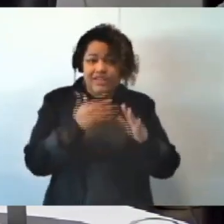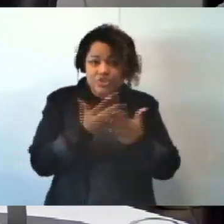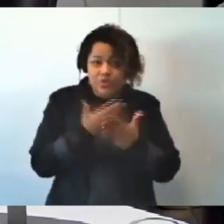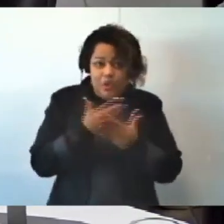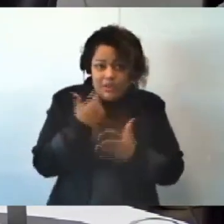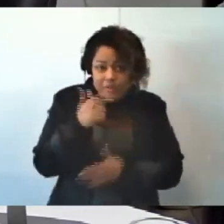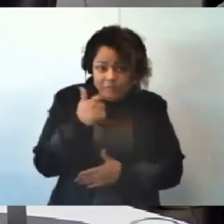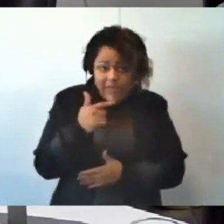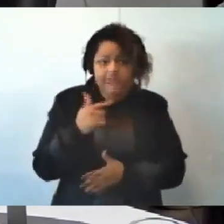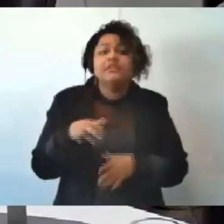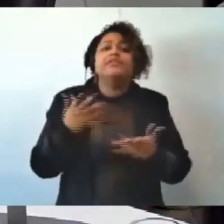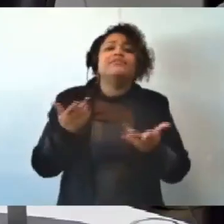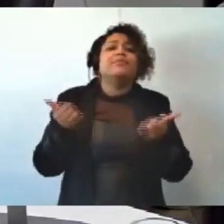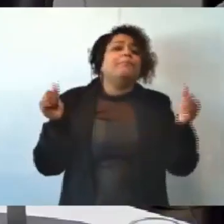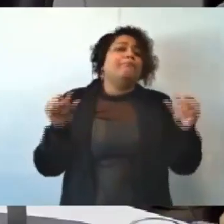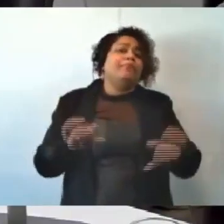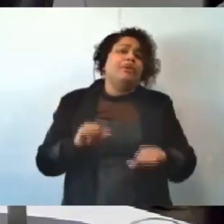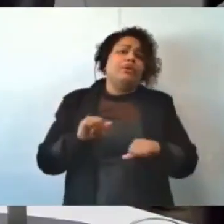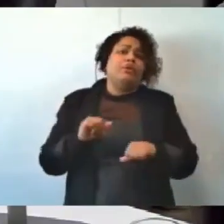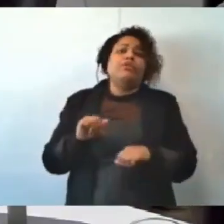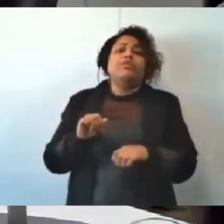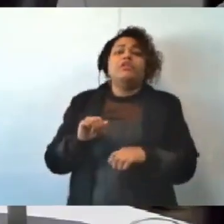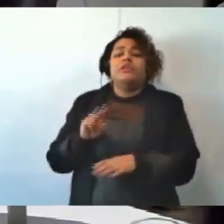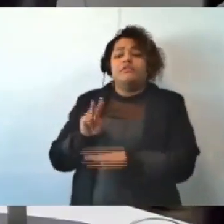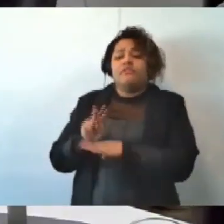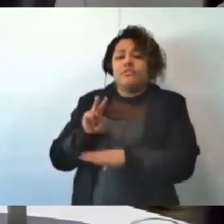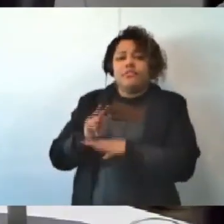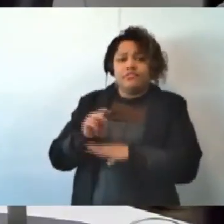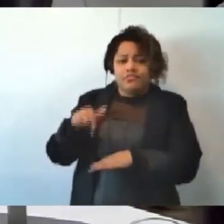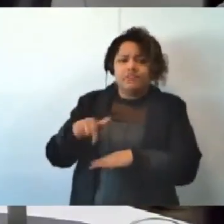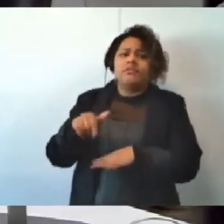falar que garantiu um estudo realmente eficiente